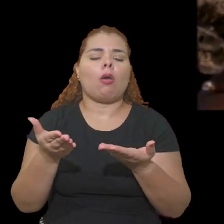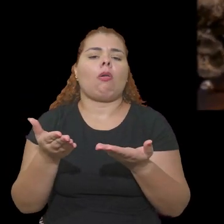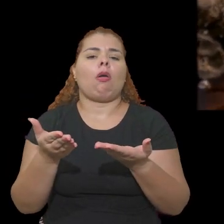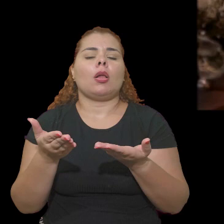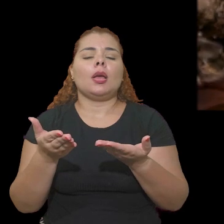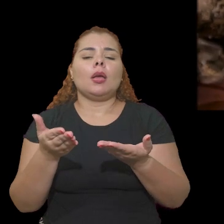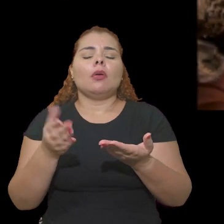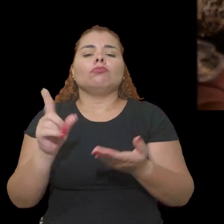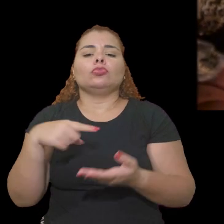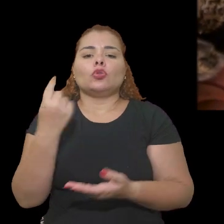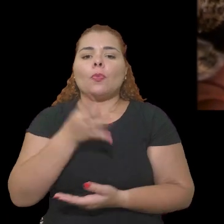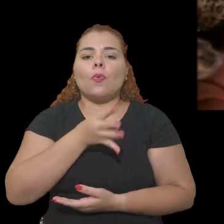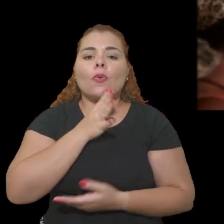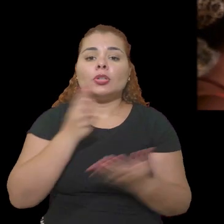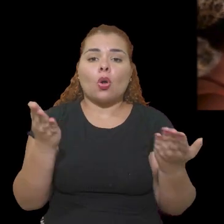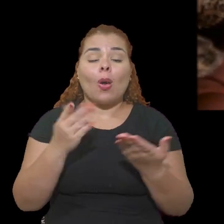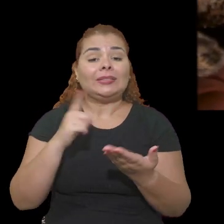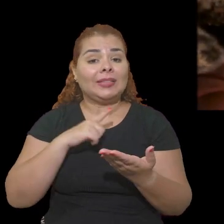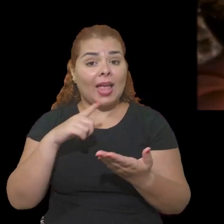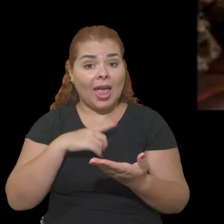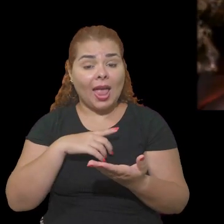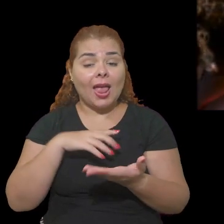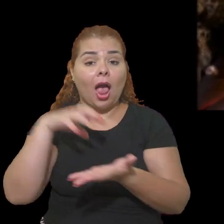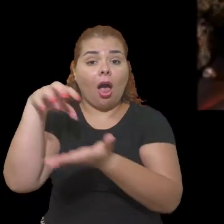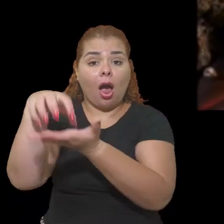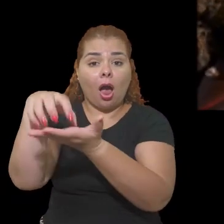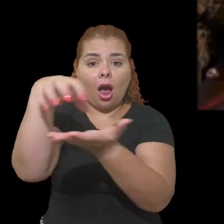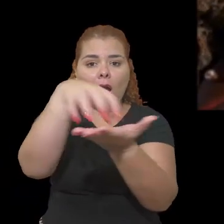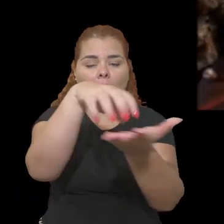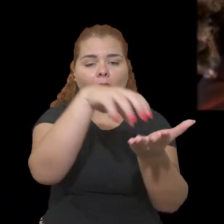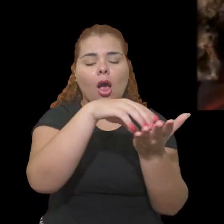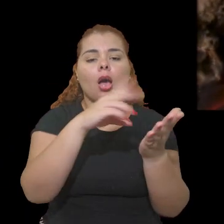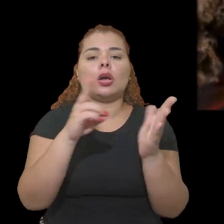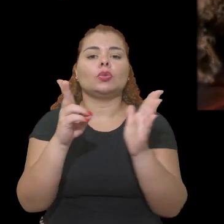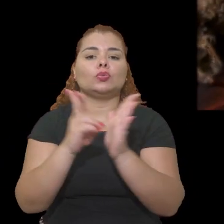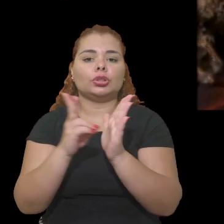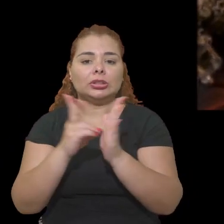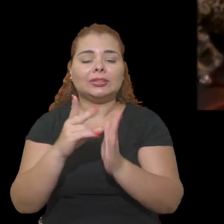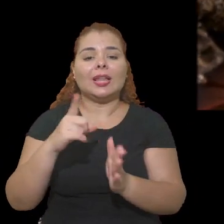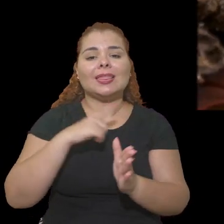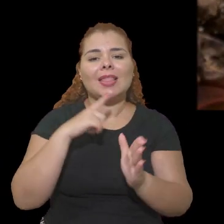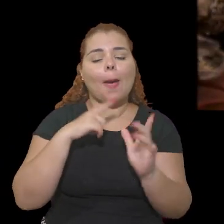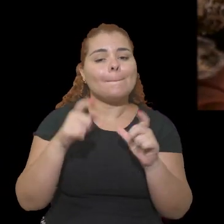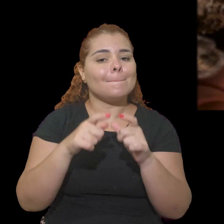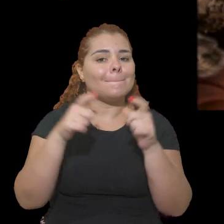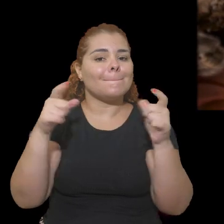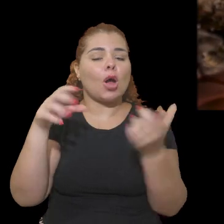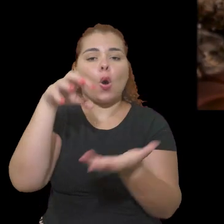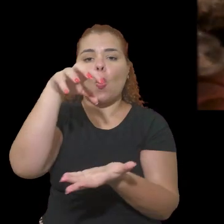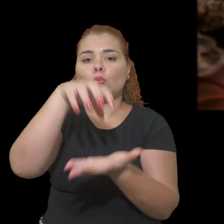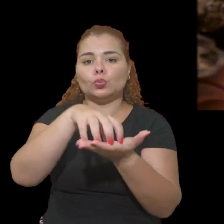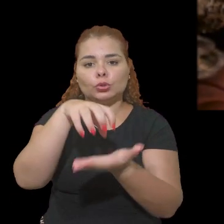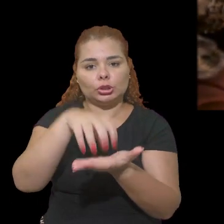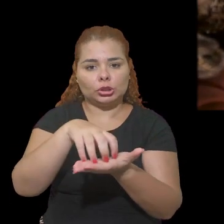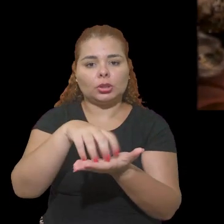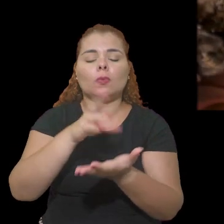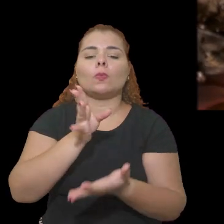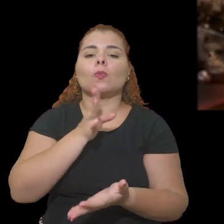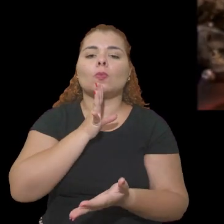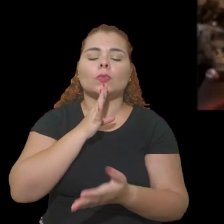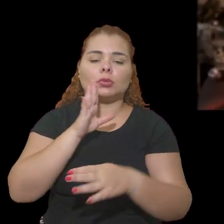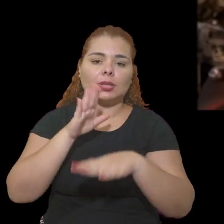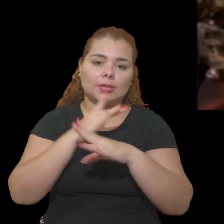recentemente. Parelheiros tem aldeias indígenas, né? Tem a maior aldeia da demarcada da cidade.